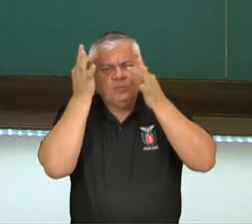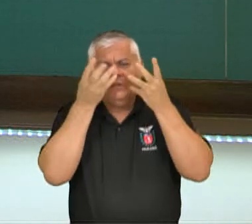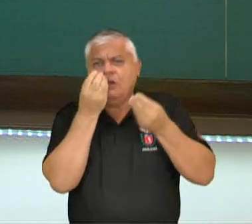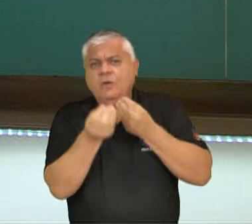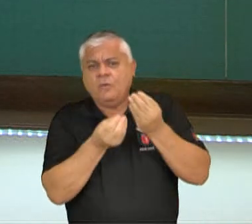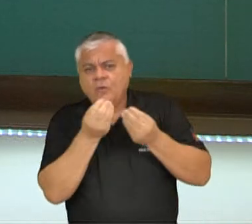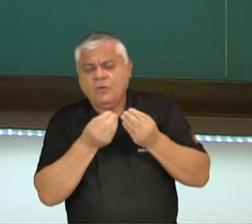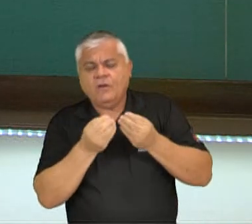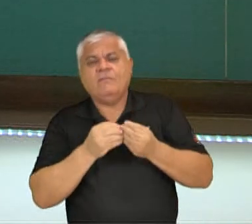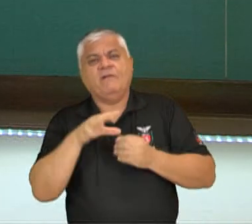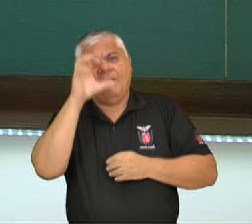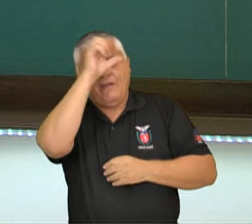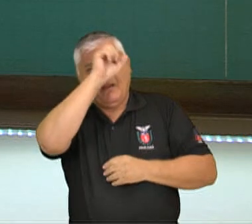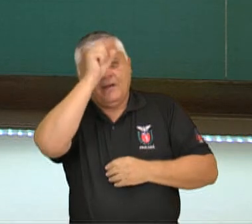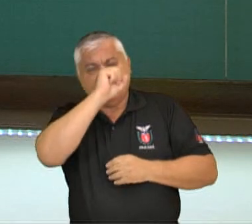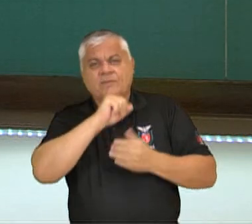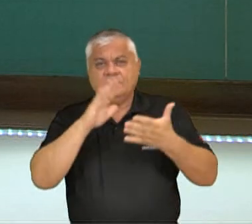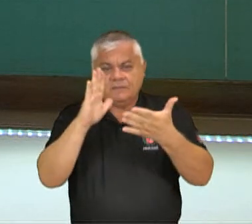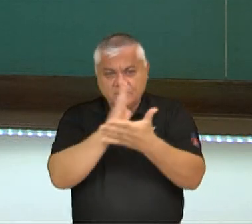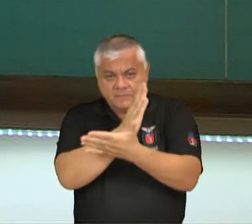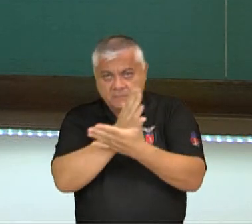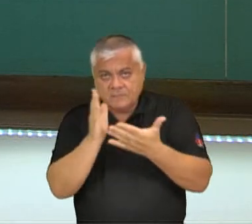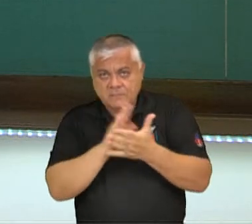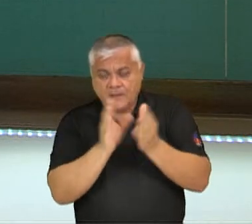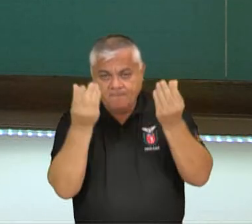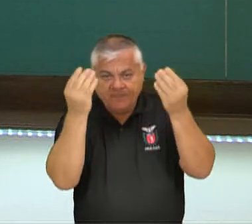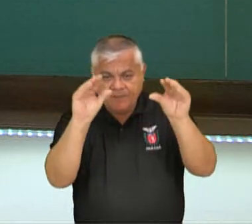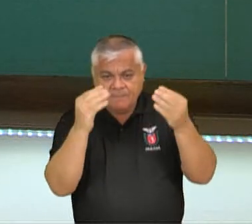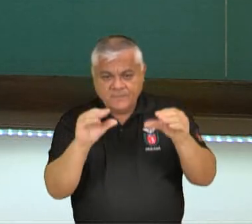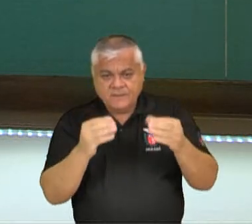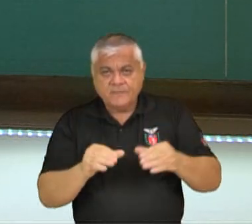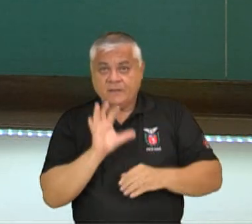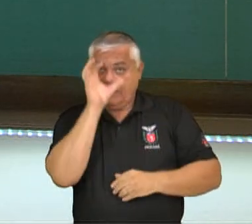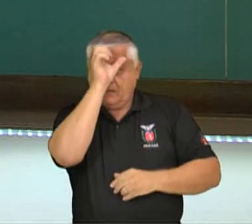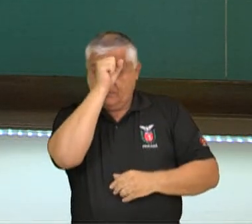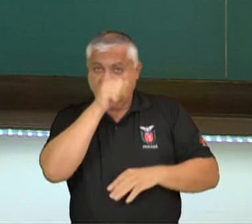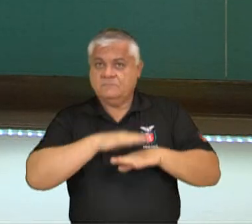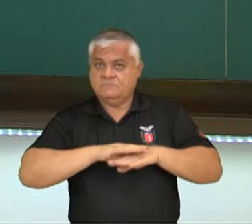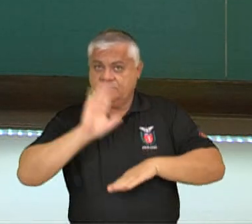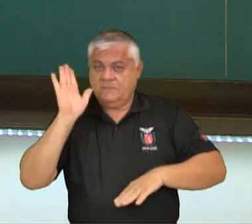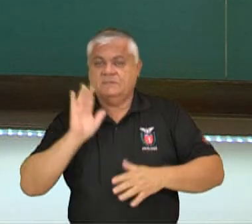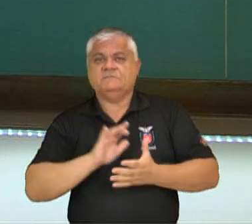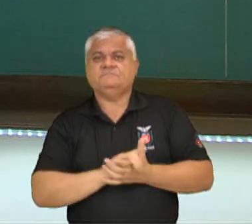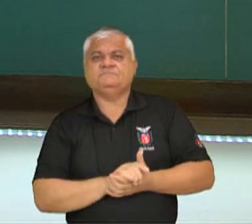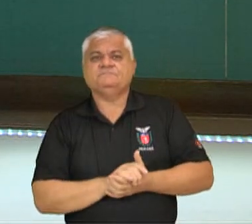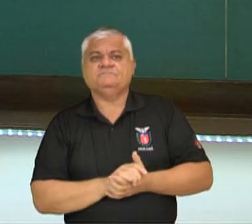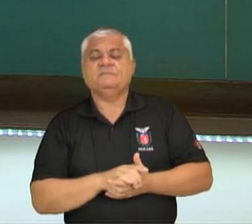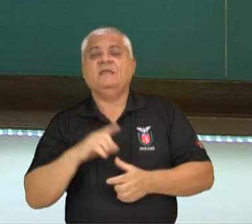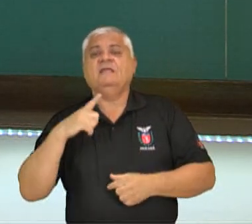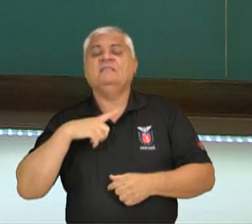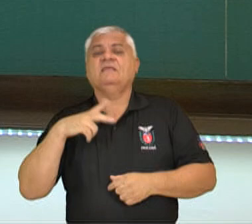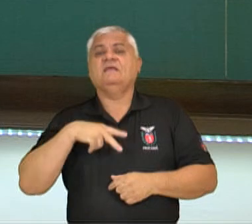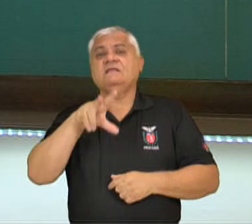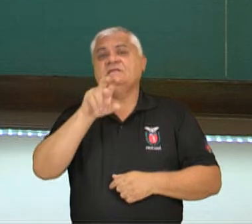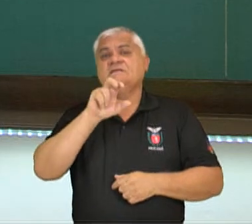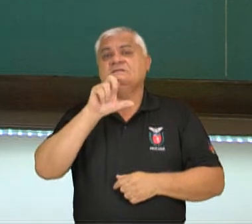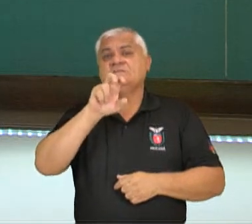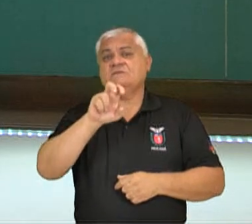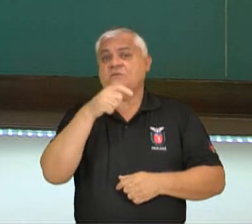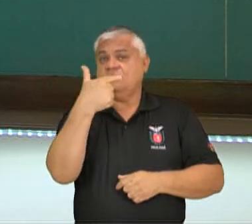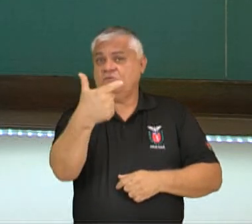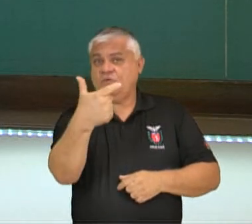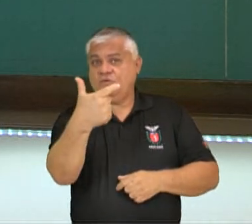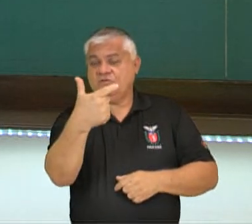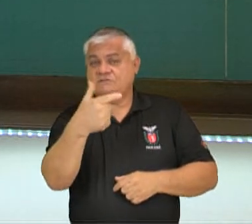essa dividida para a gente poder entender um pouco melhor, tá? Então, na capoeira, nós temos 52